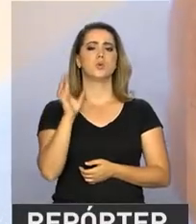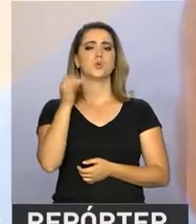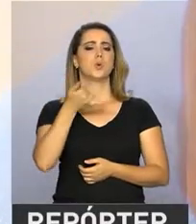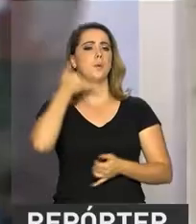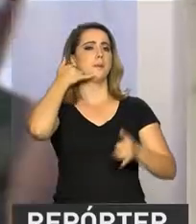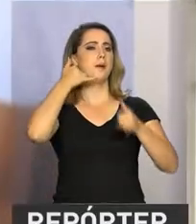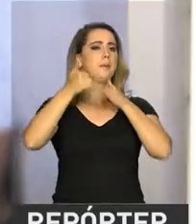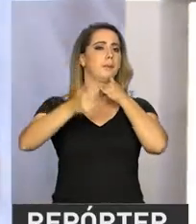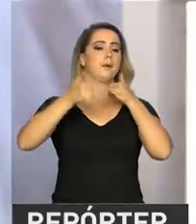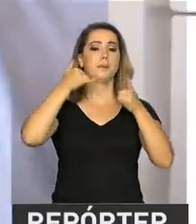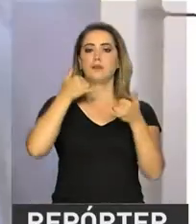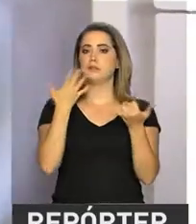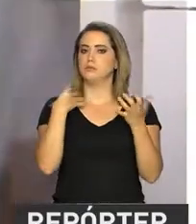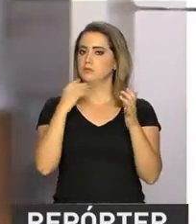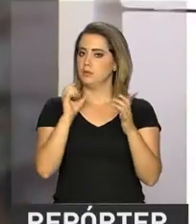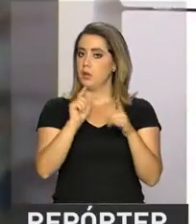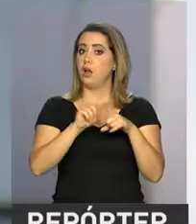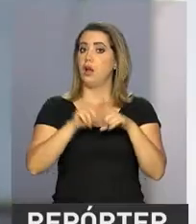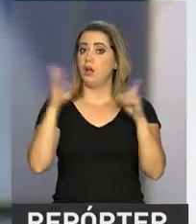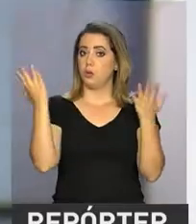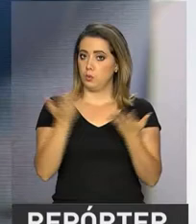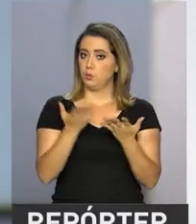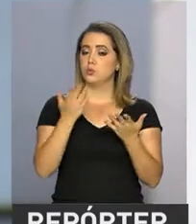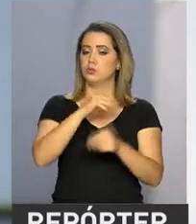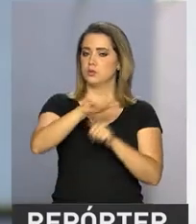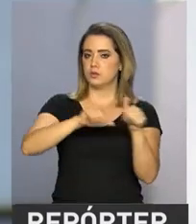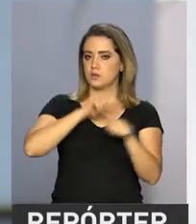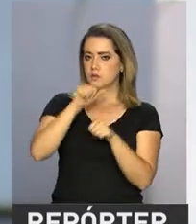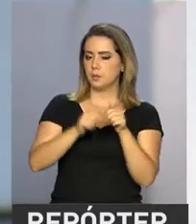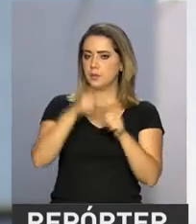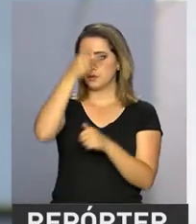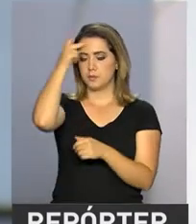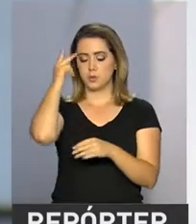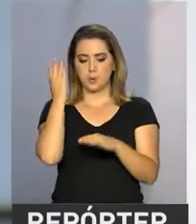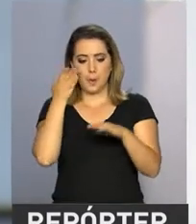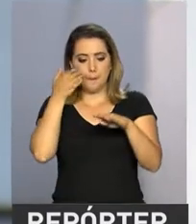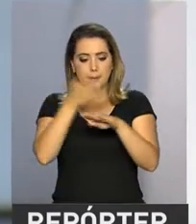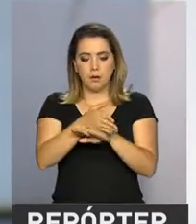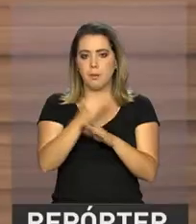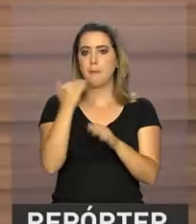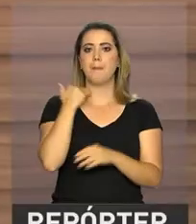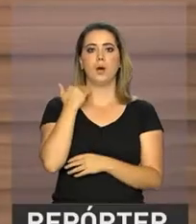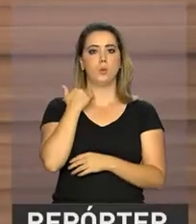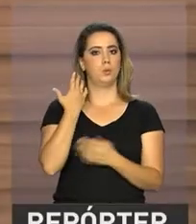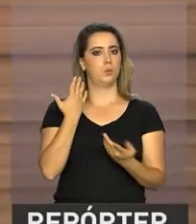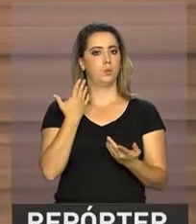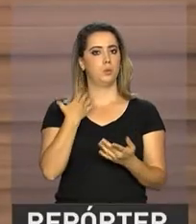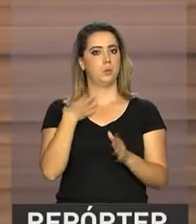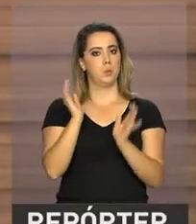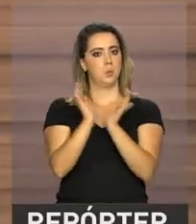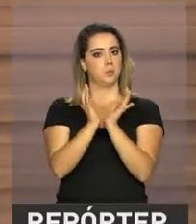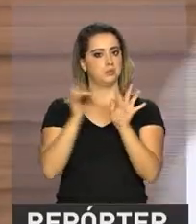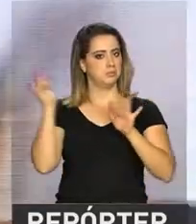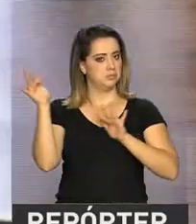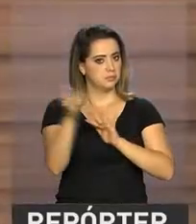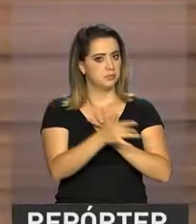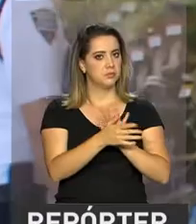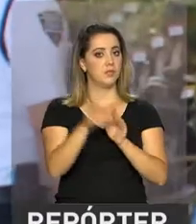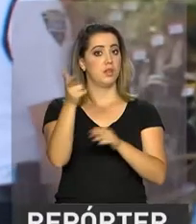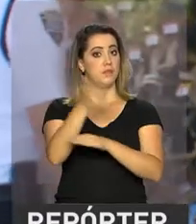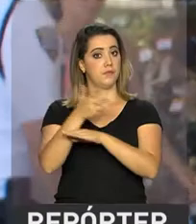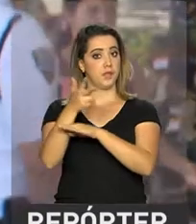de fazer e receber ligações. Hoje em dia, as pessoas têm acesso a instituições bancárias, redes sociais e ligações de